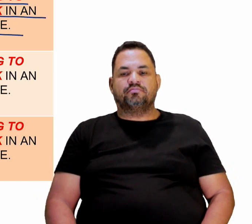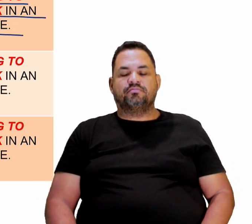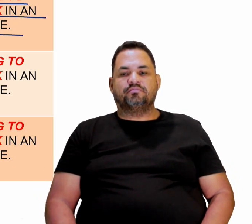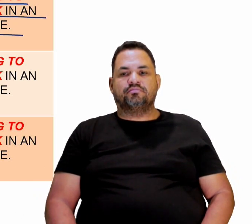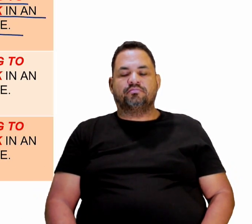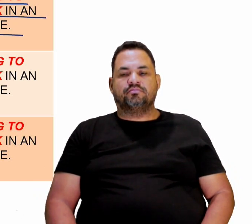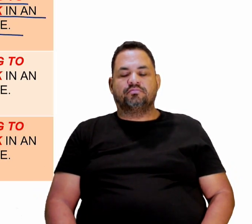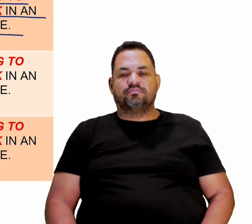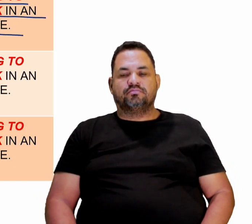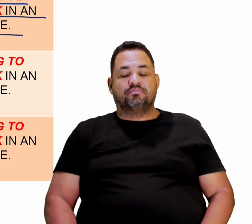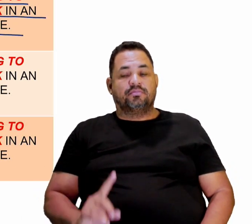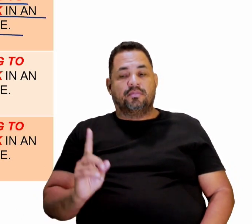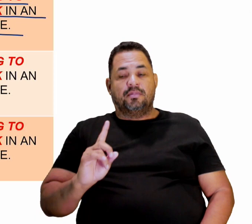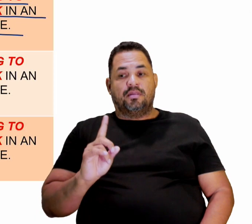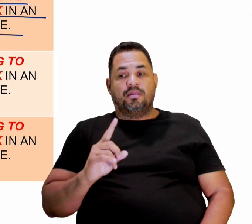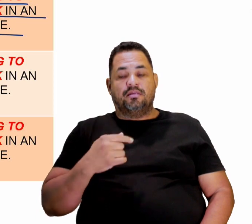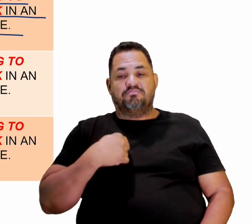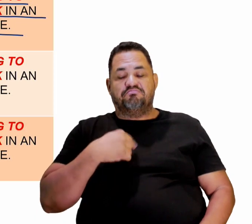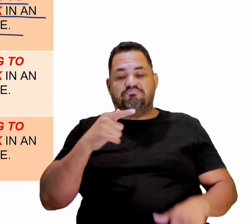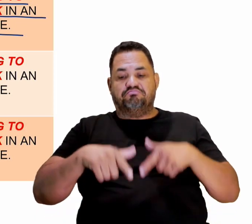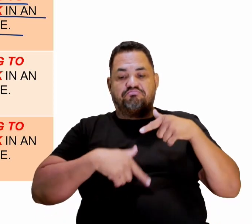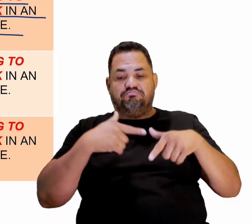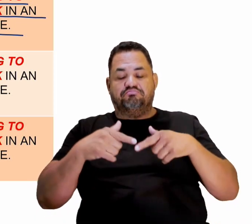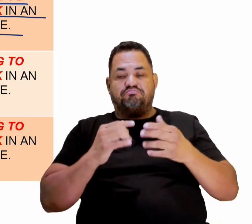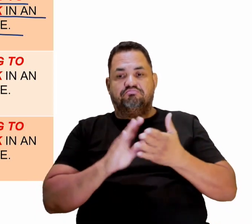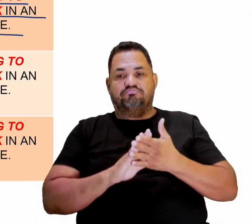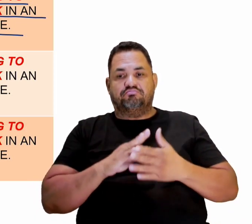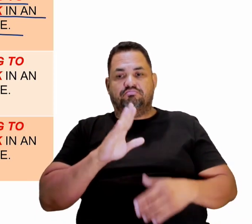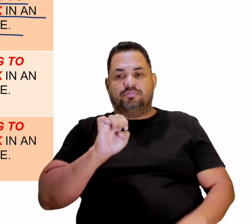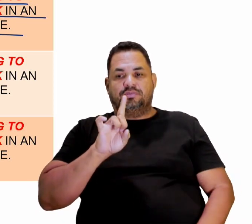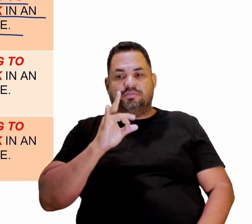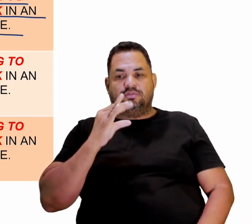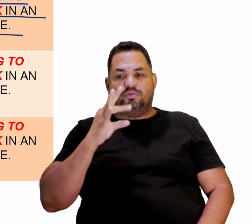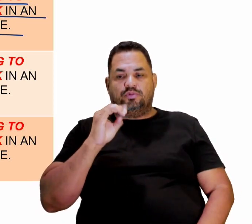eu não vou trabalhar no escritório